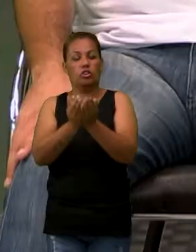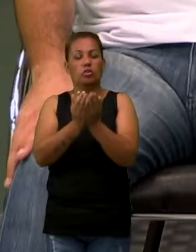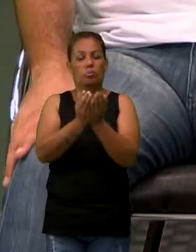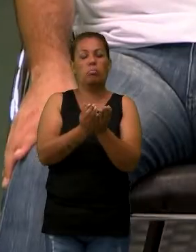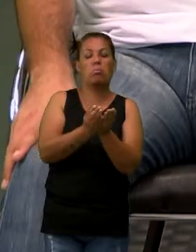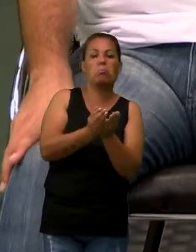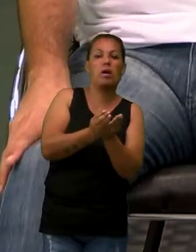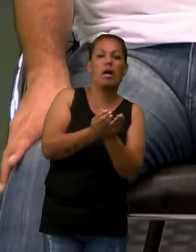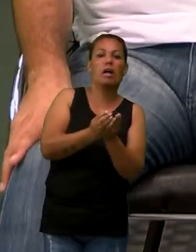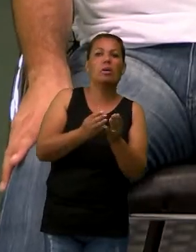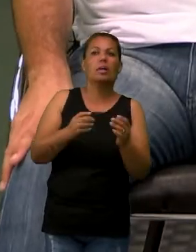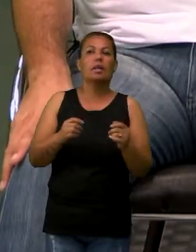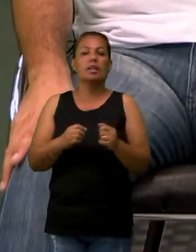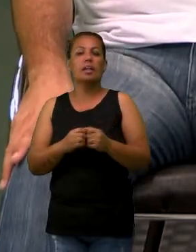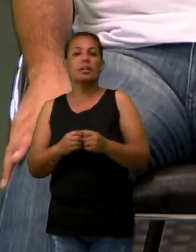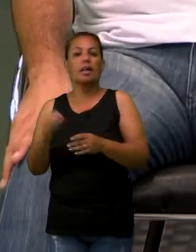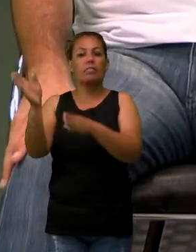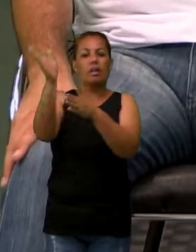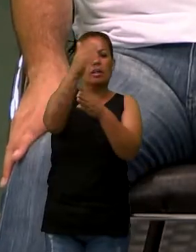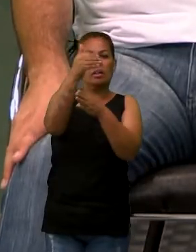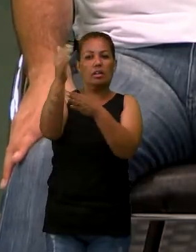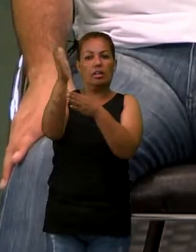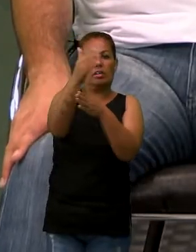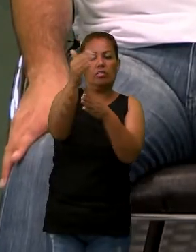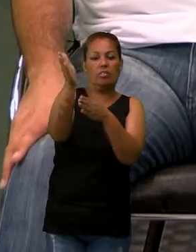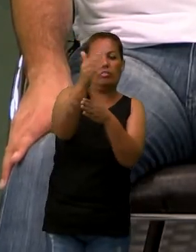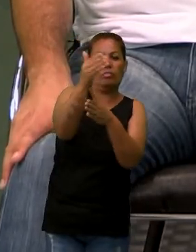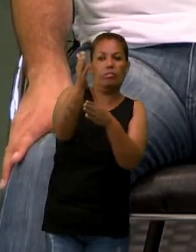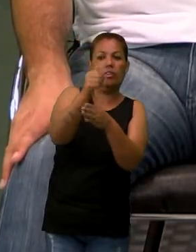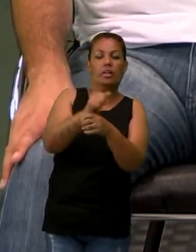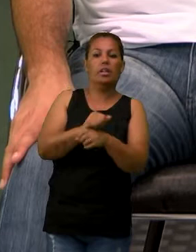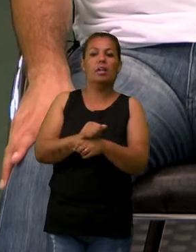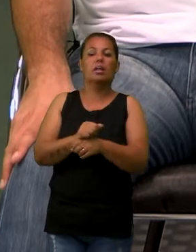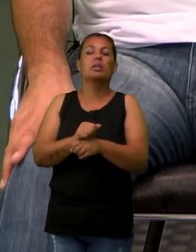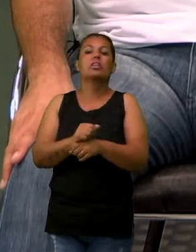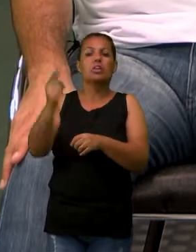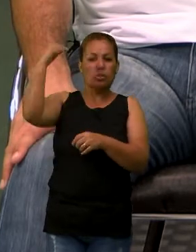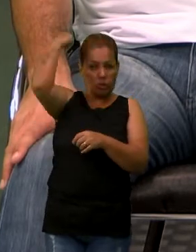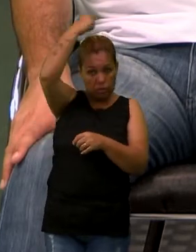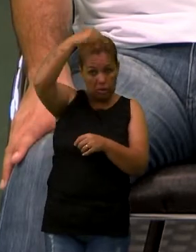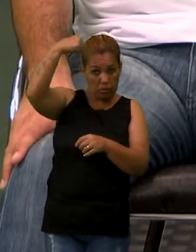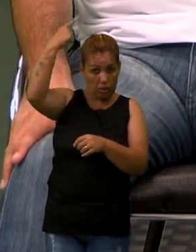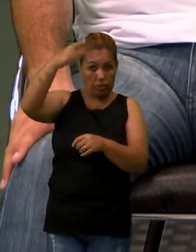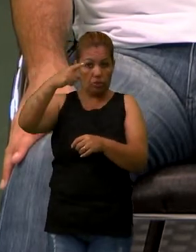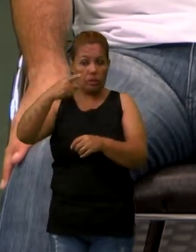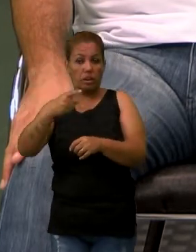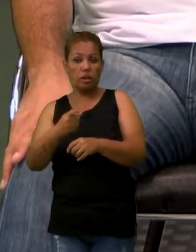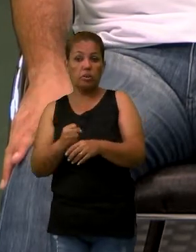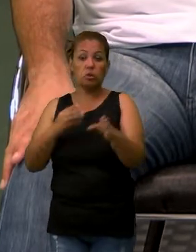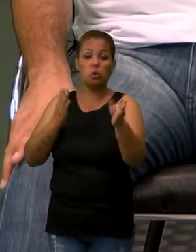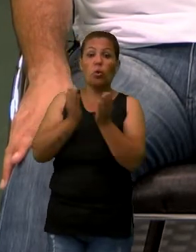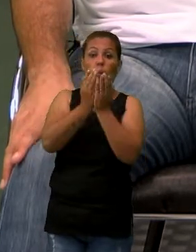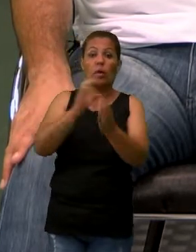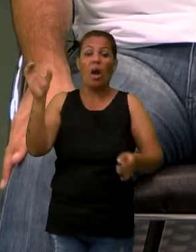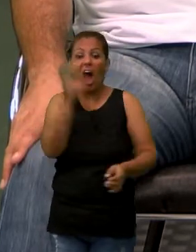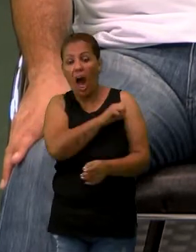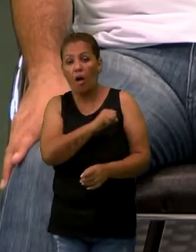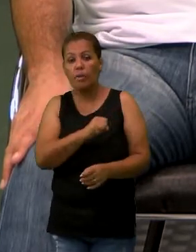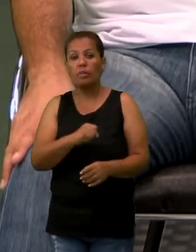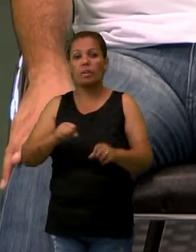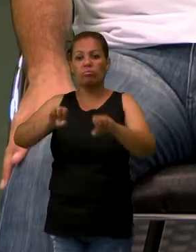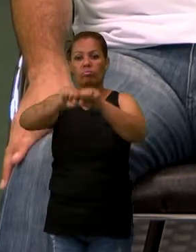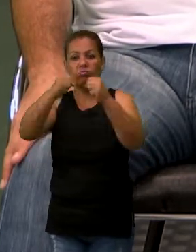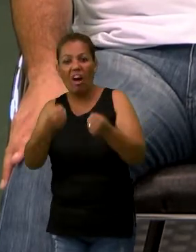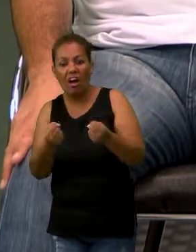acidente que ele estava planejando nenhuma regata em no espírito santo aí passou uma lancha no meio do barco dele